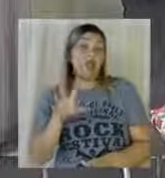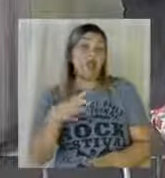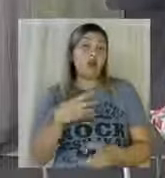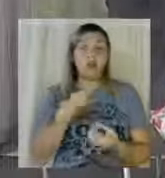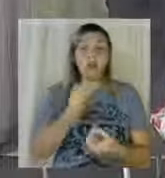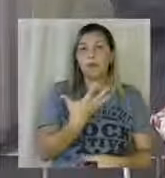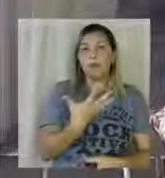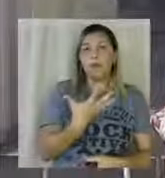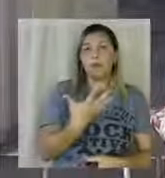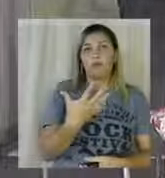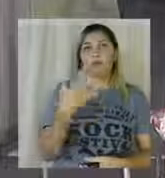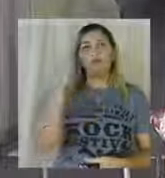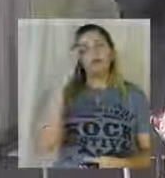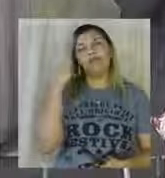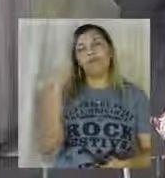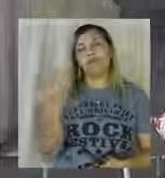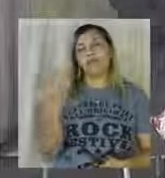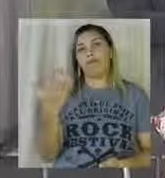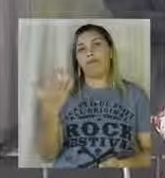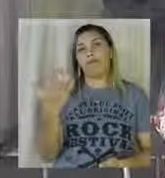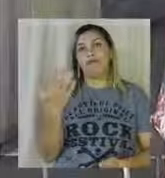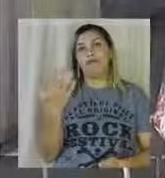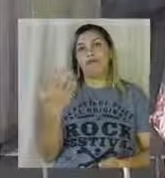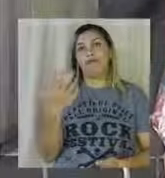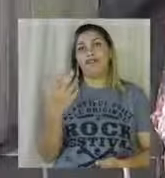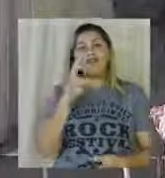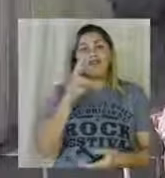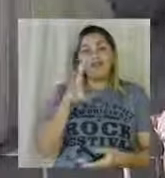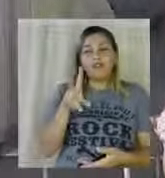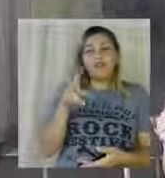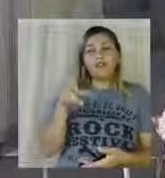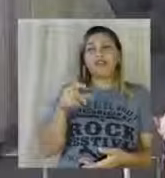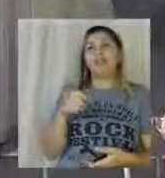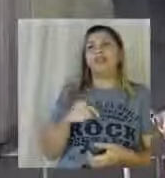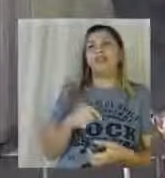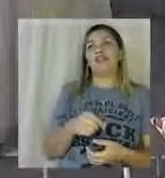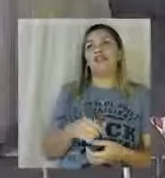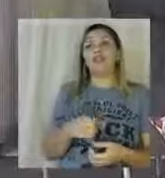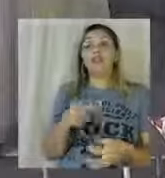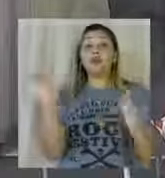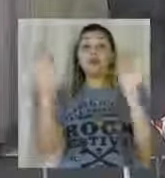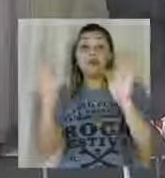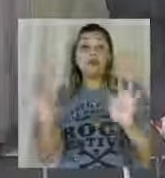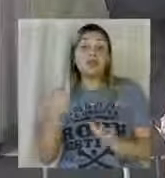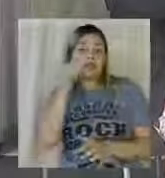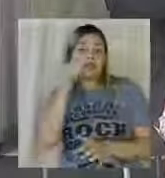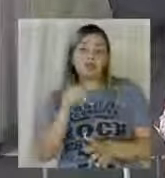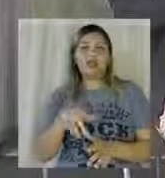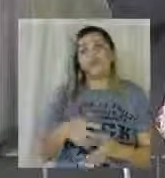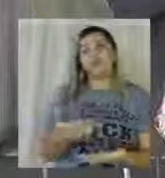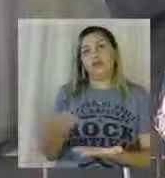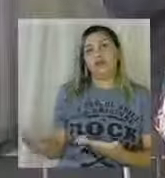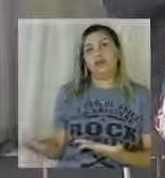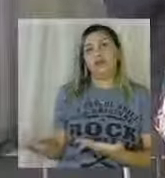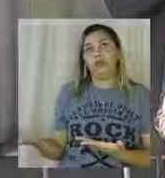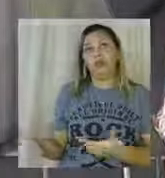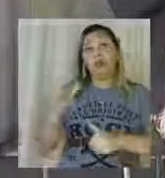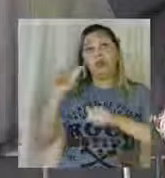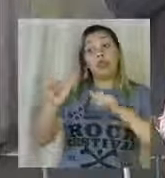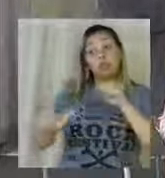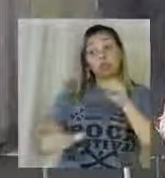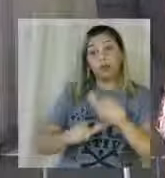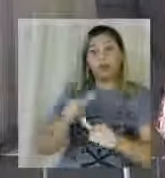gente saber? Pode ver no olhar das meninas como elas ficaram felizes. Só isso aqui, ó, um pouquinho, já muda